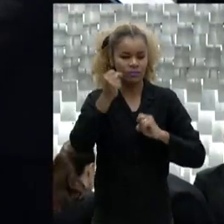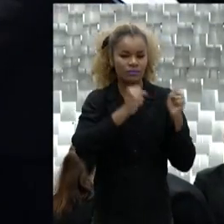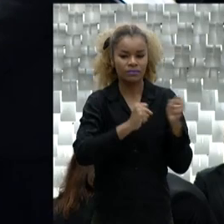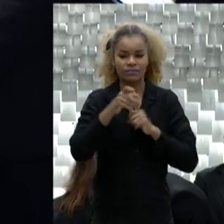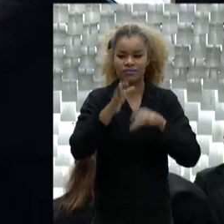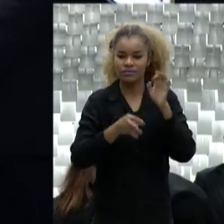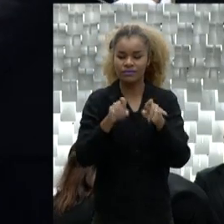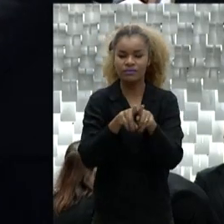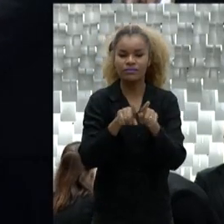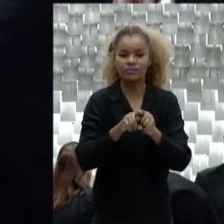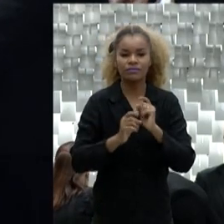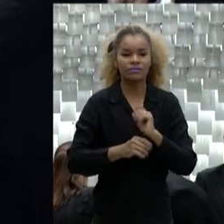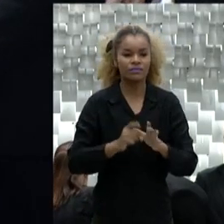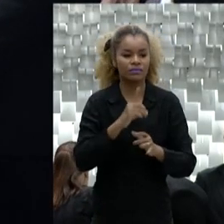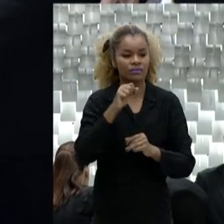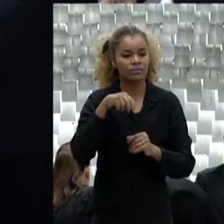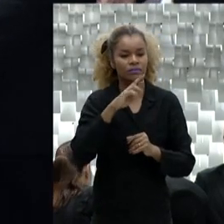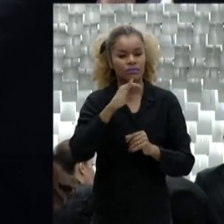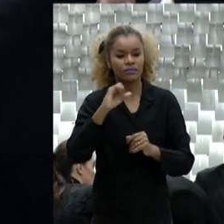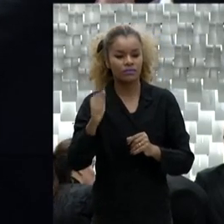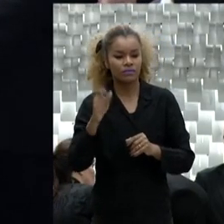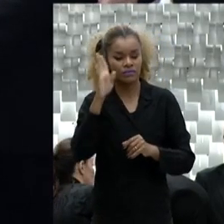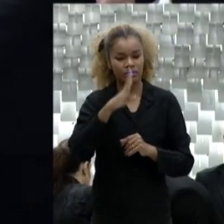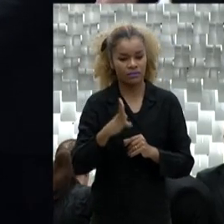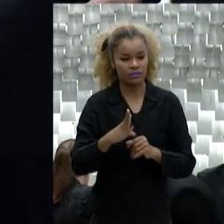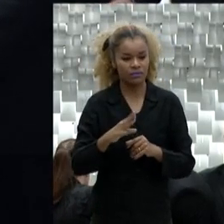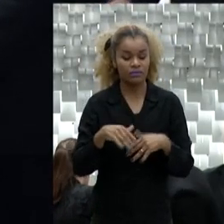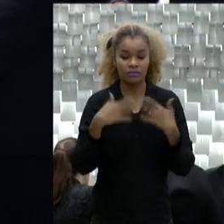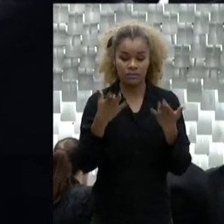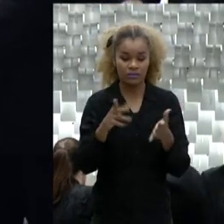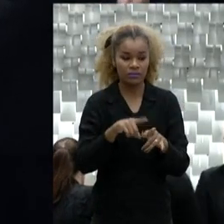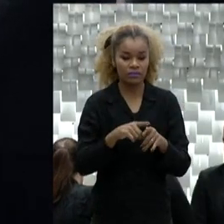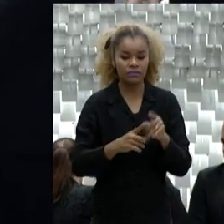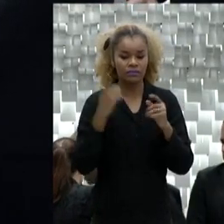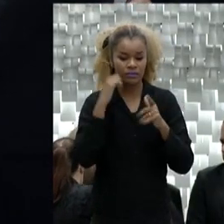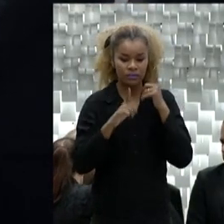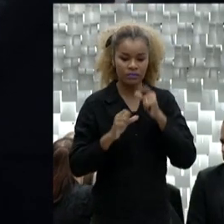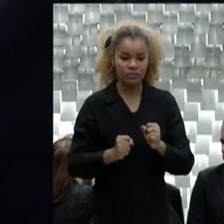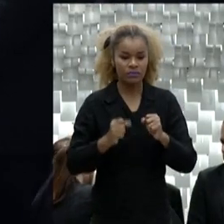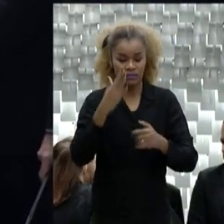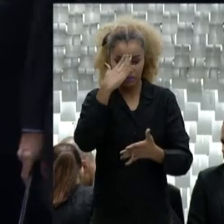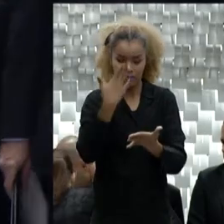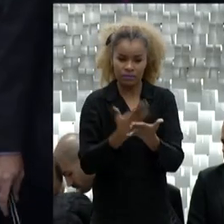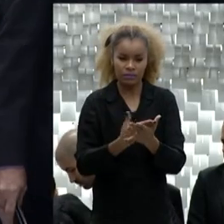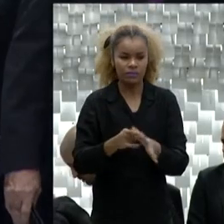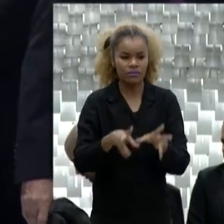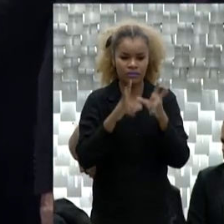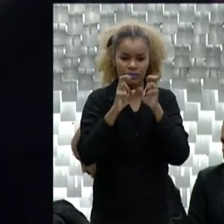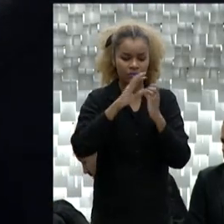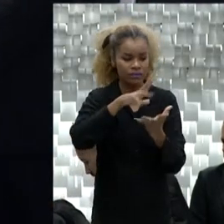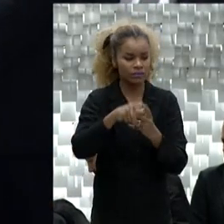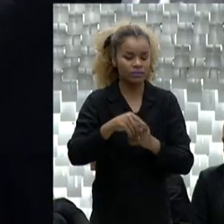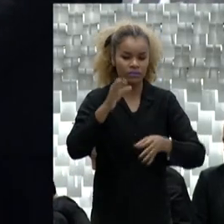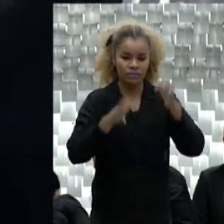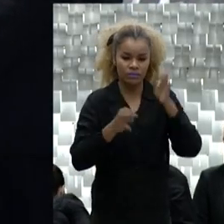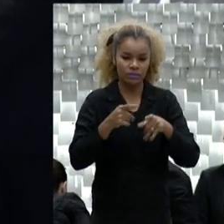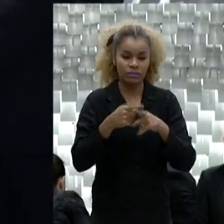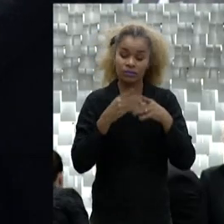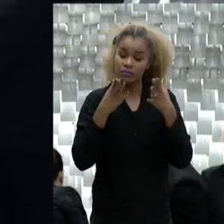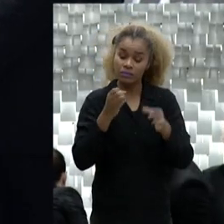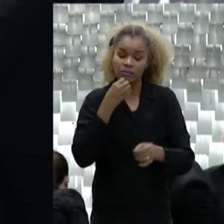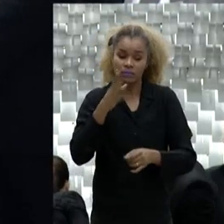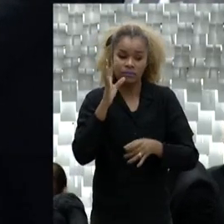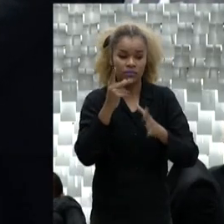da democracia brasileira. Nesse tempo, conquistou a credibilidade e o reconhecimento do mundo jurídico por meio de